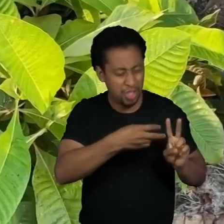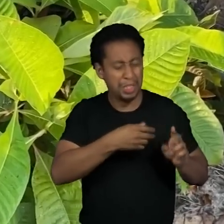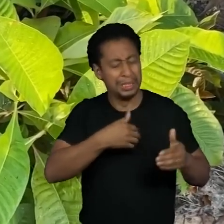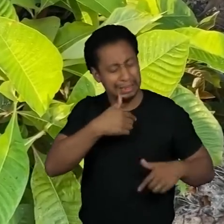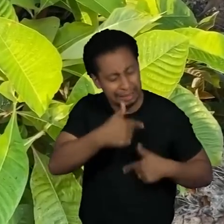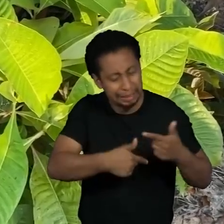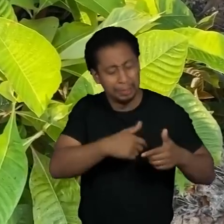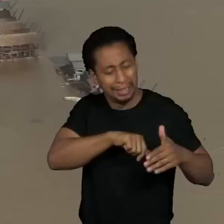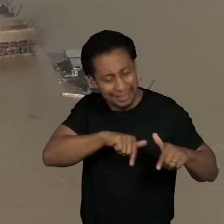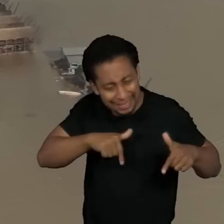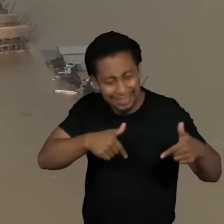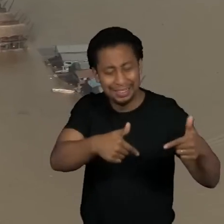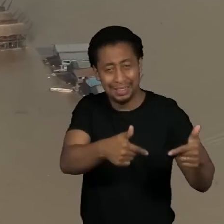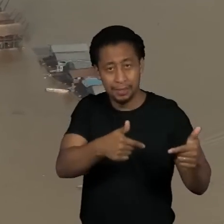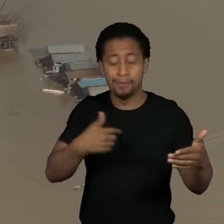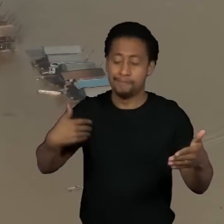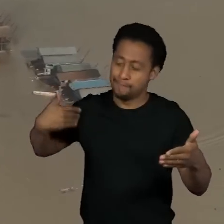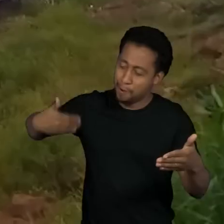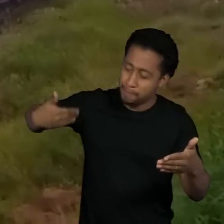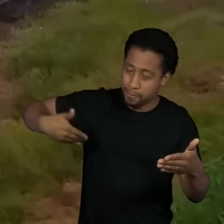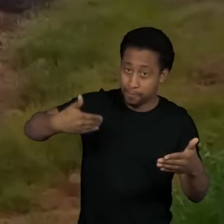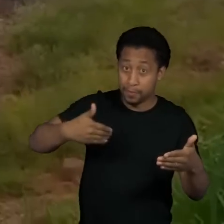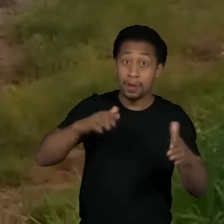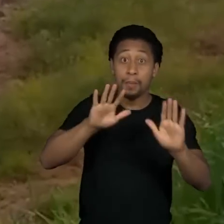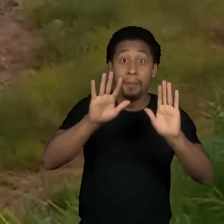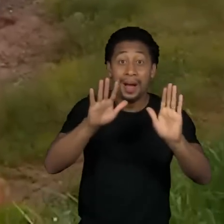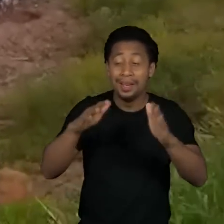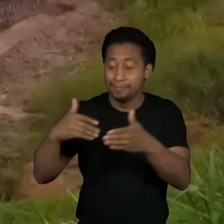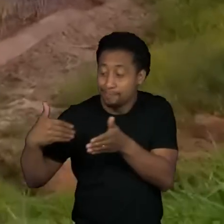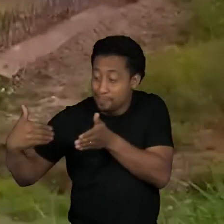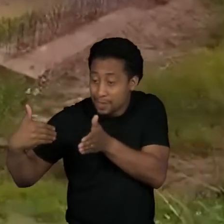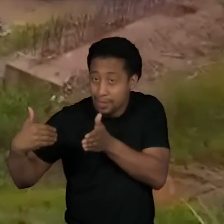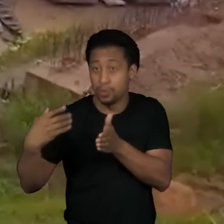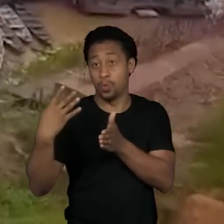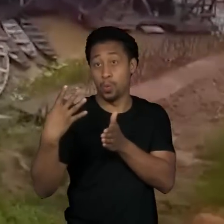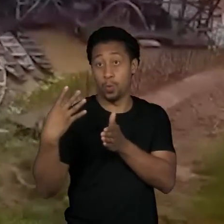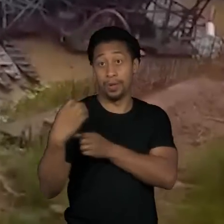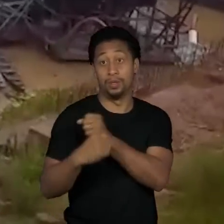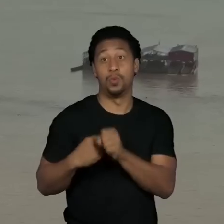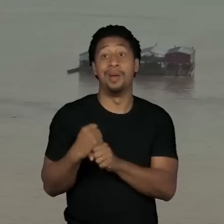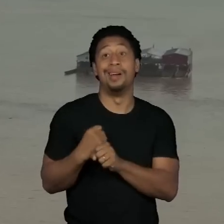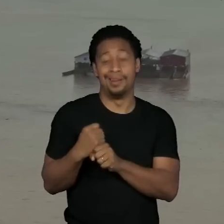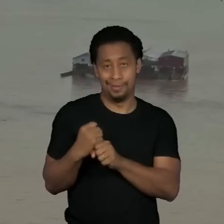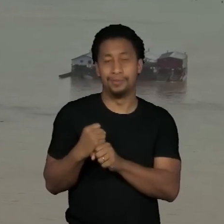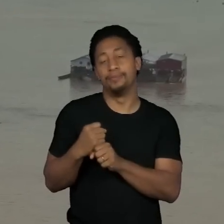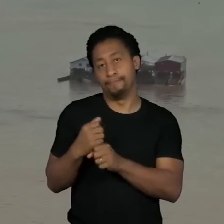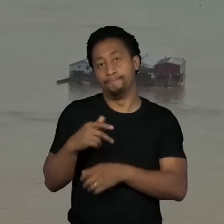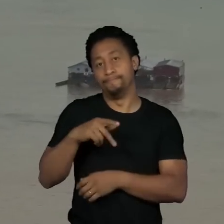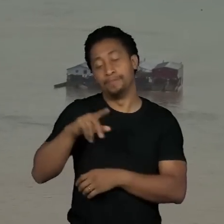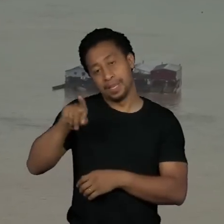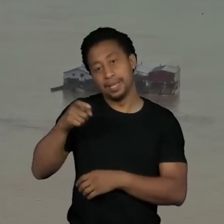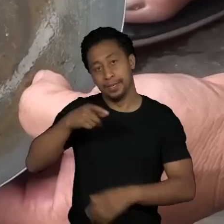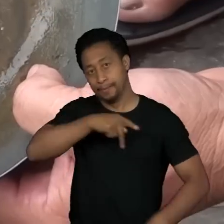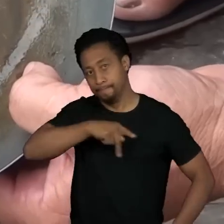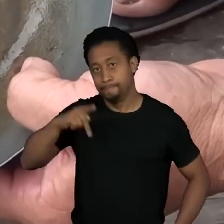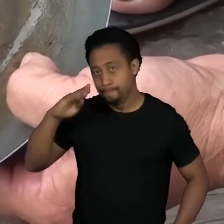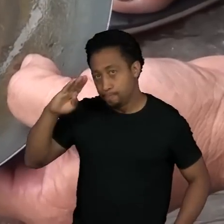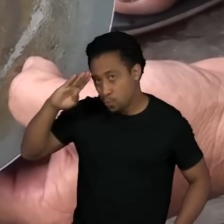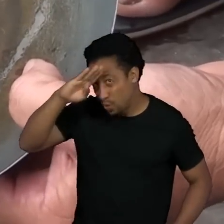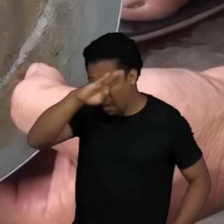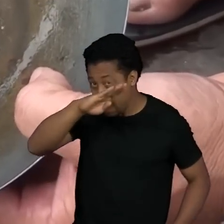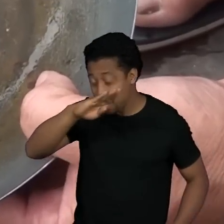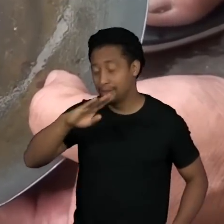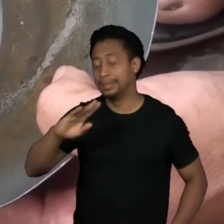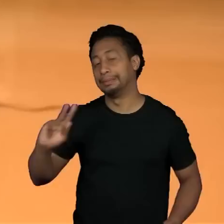do governo do ex-presidente Jair Bolsonaro, tivemos um aumento exponencial